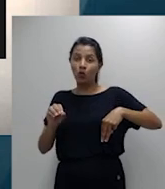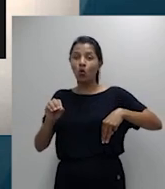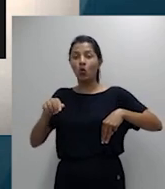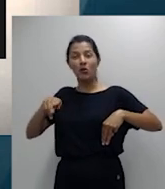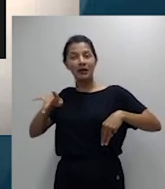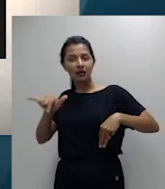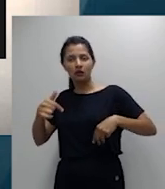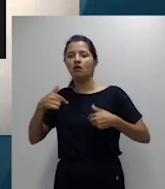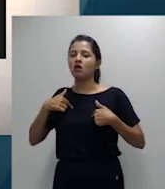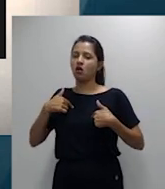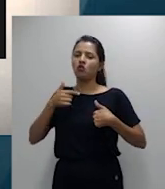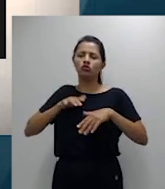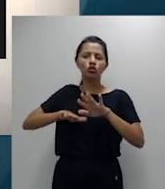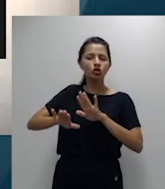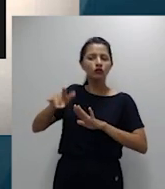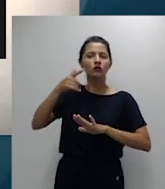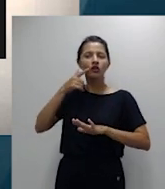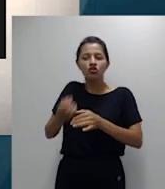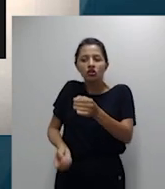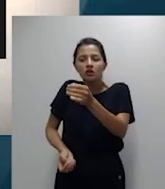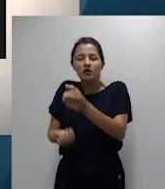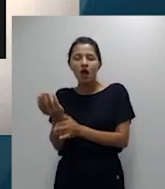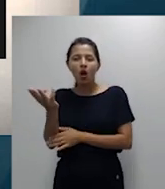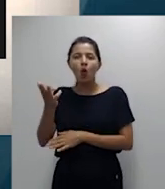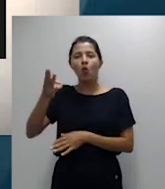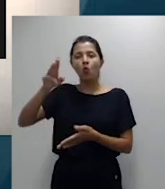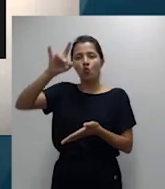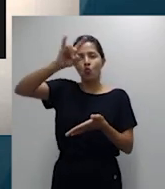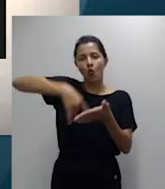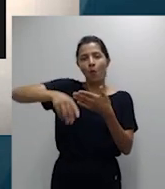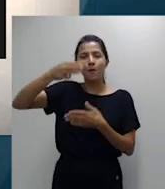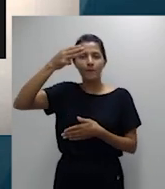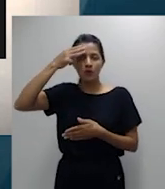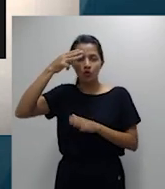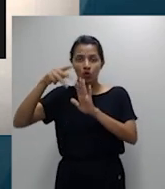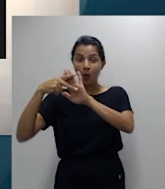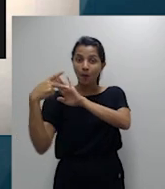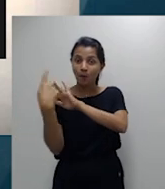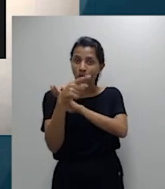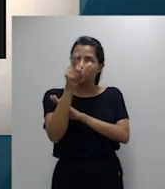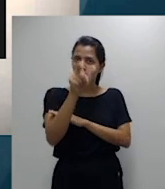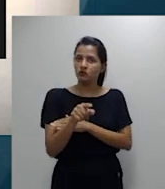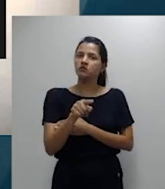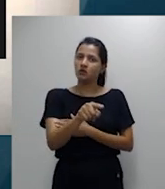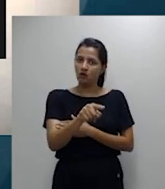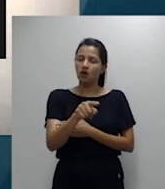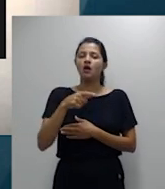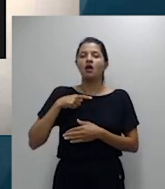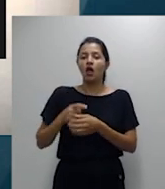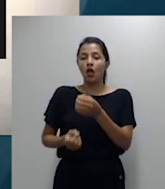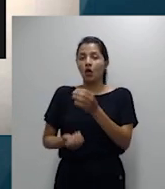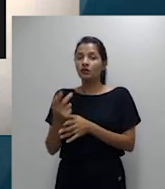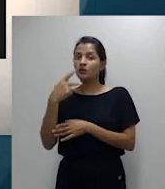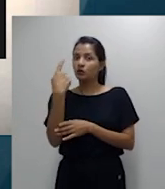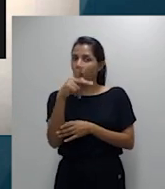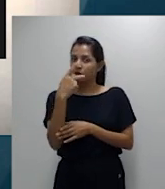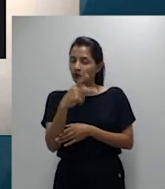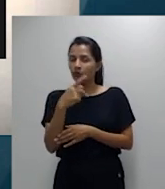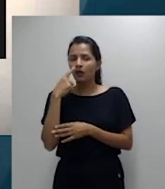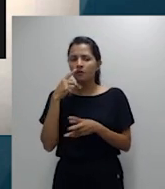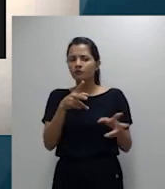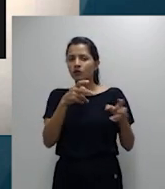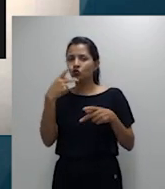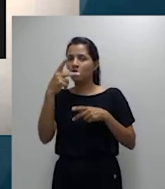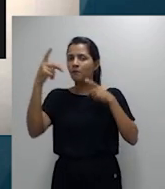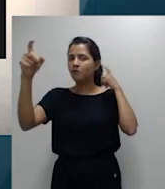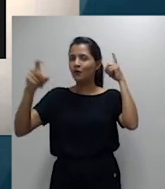disse a diferença de produzir um memorial para vossa excelência especial fruto das suas preocupações para